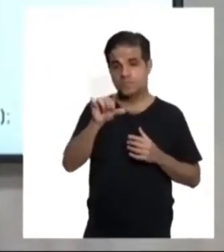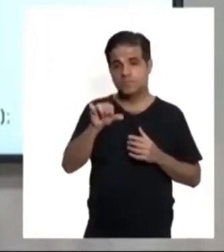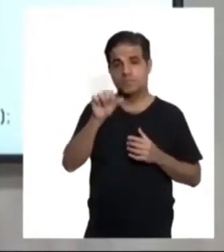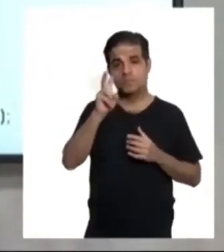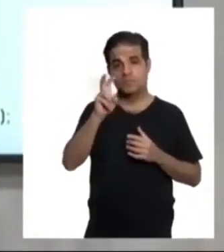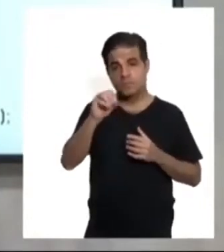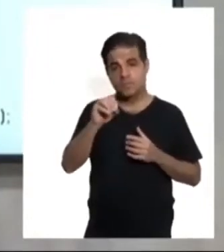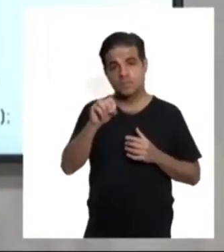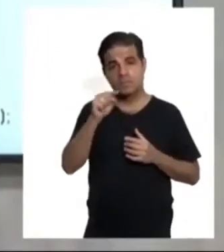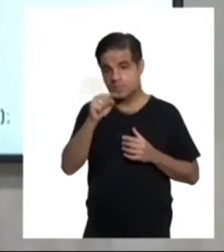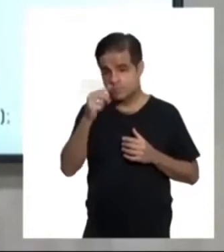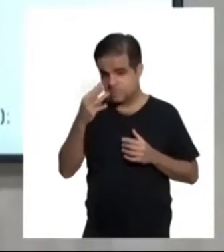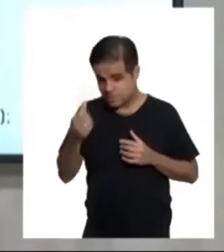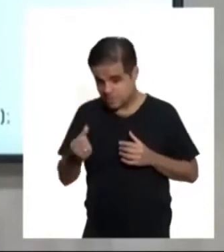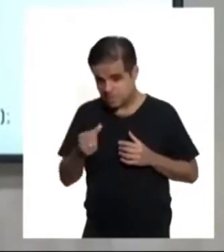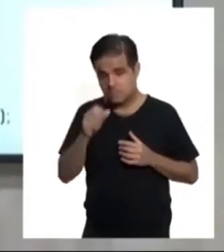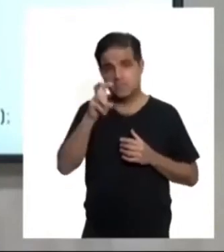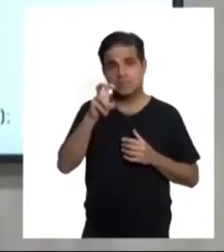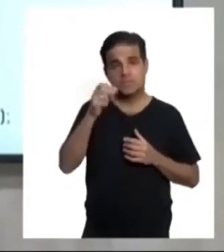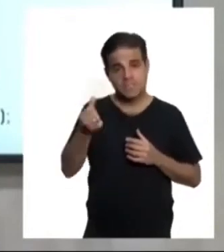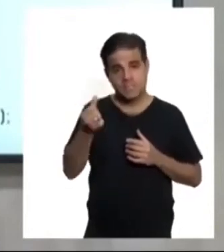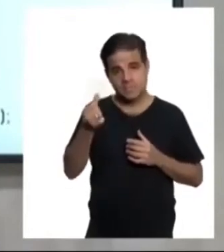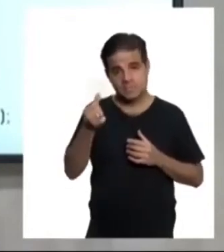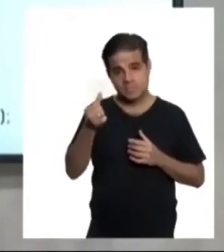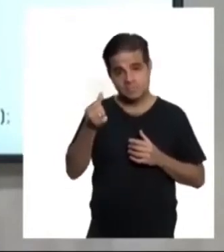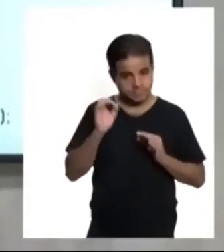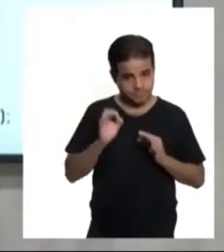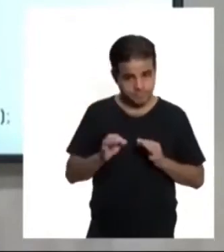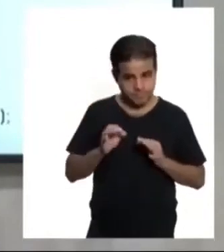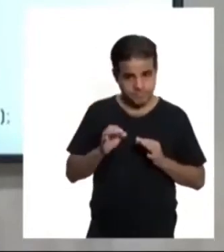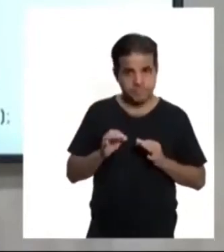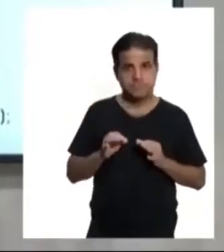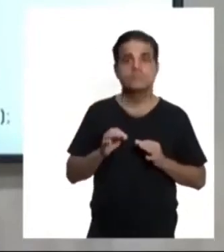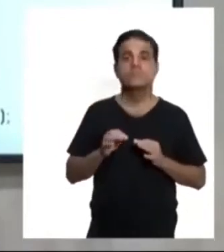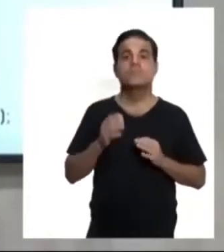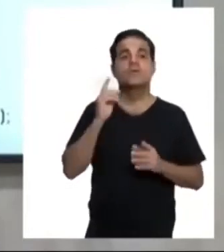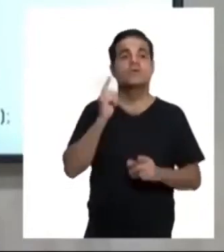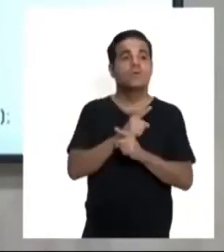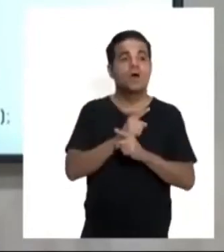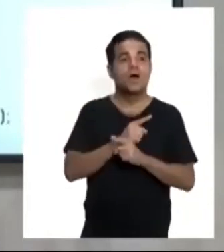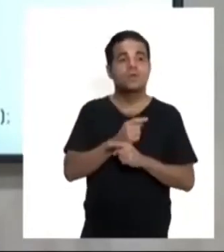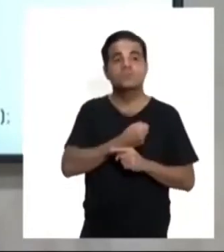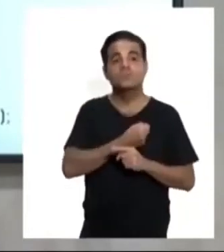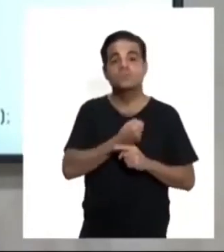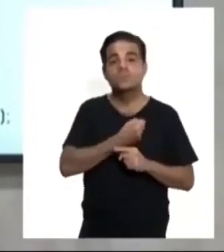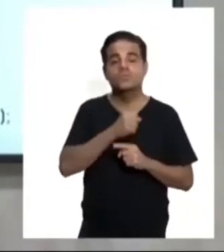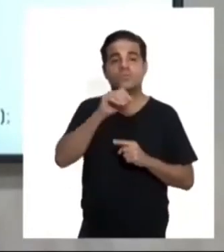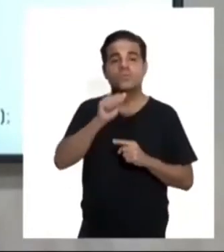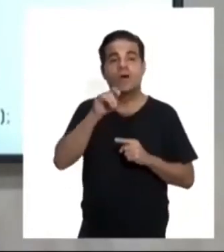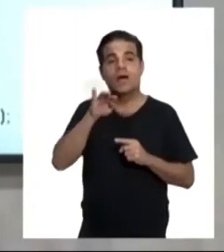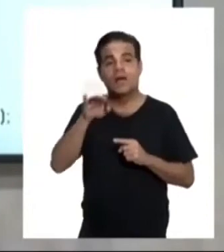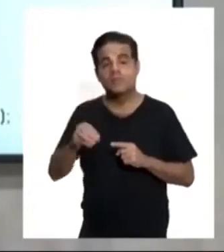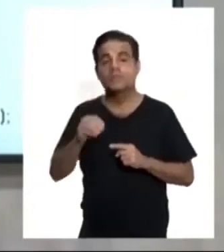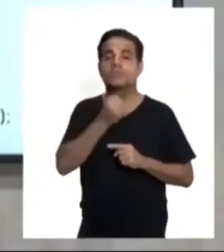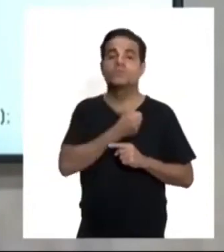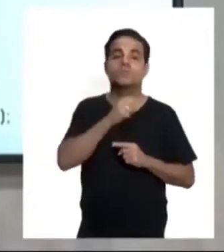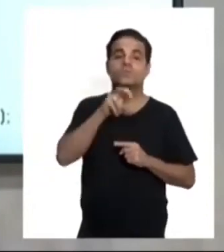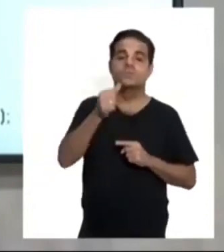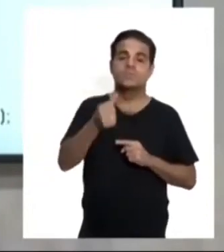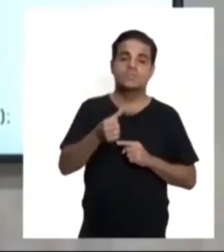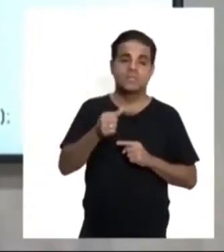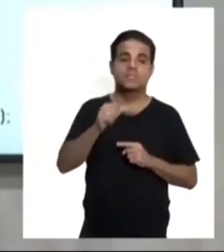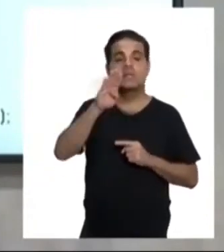92 menos 36, 56, tá? E aí eu acho pelo número atômico 56, que é o